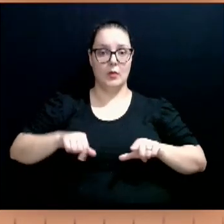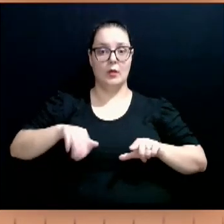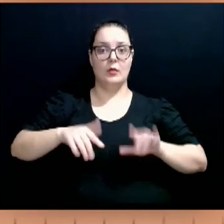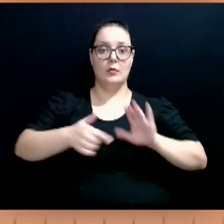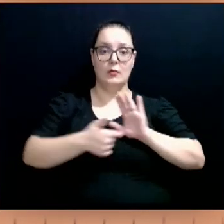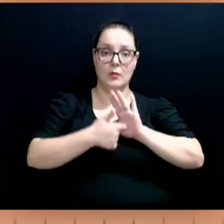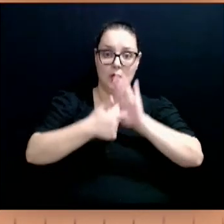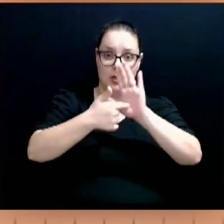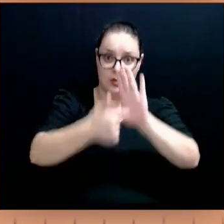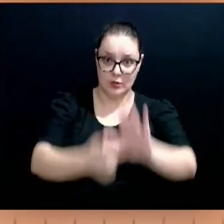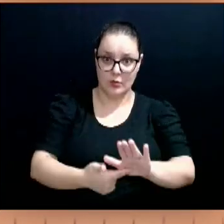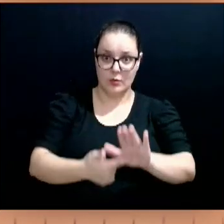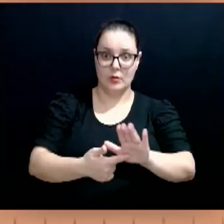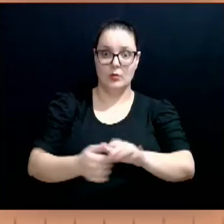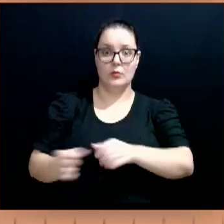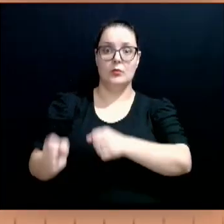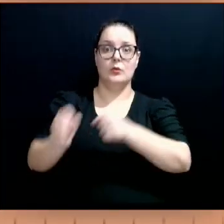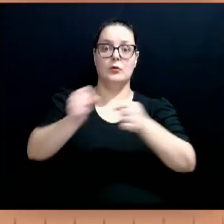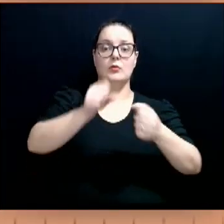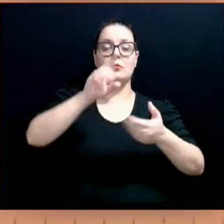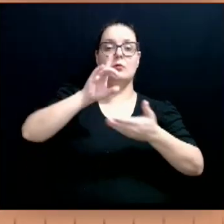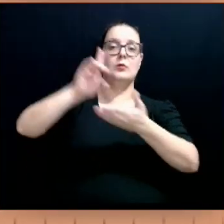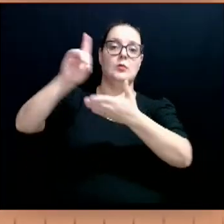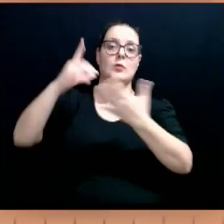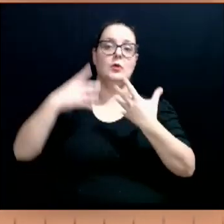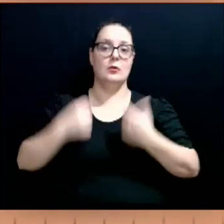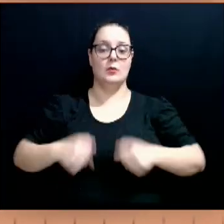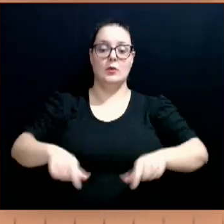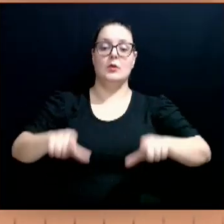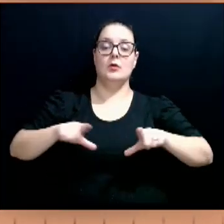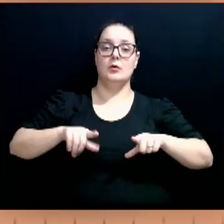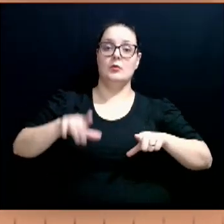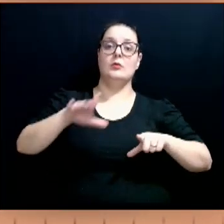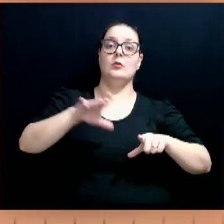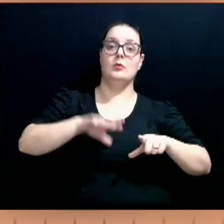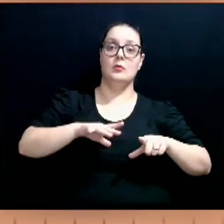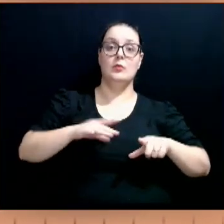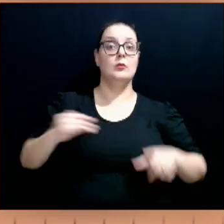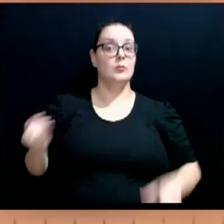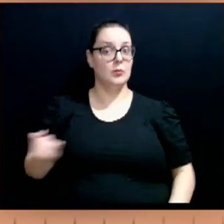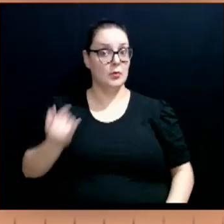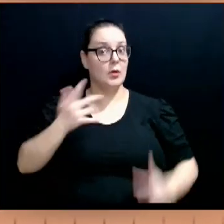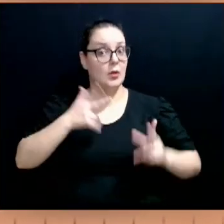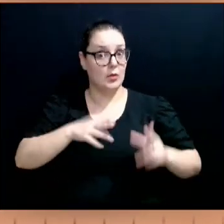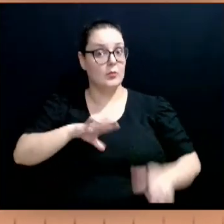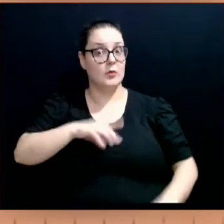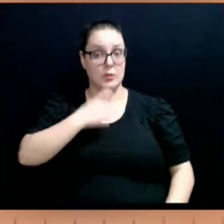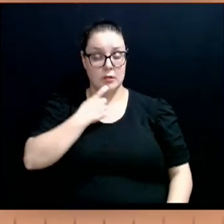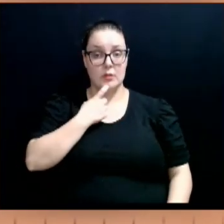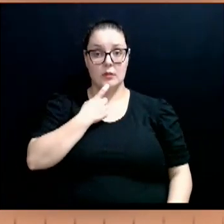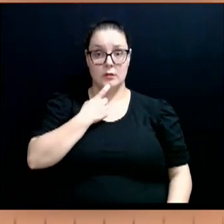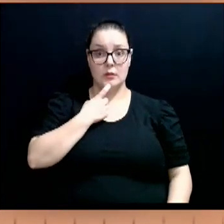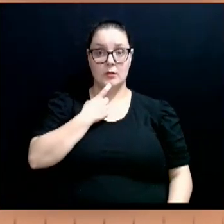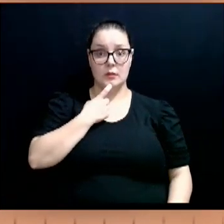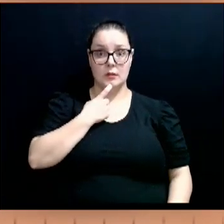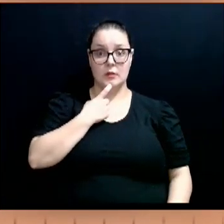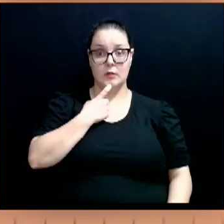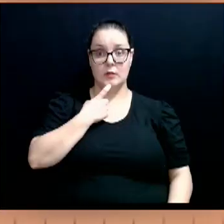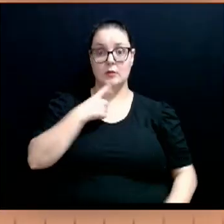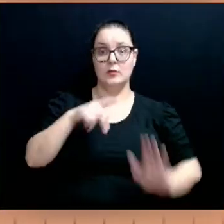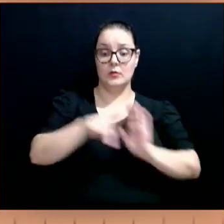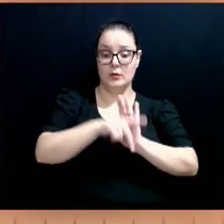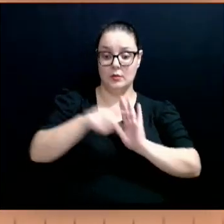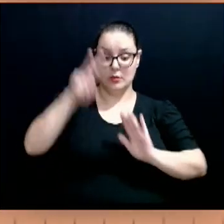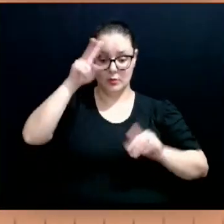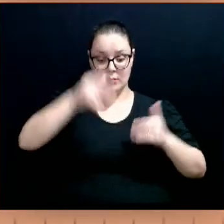poder de Deus. Está recebendo o título de uma cidade tão importante como de Campinas. Fazer parte da história de Campinas a